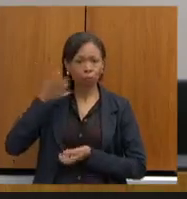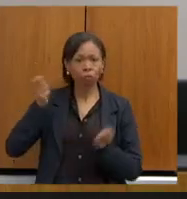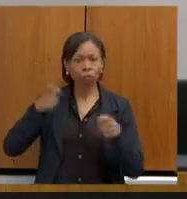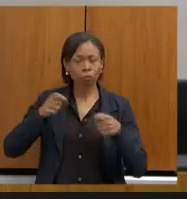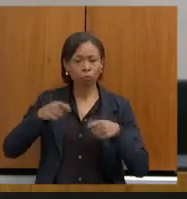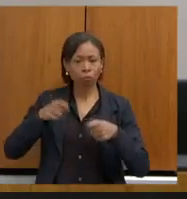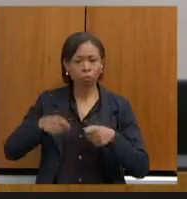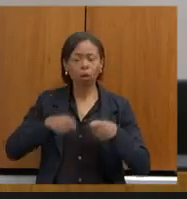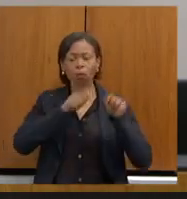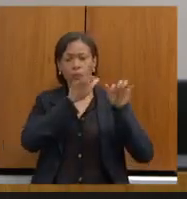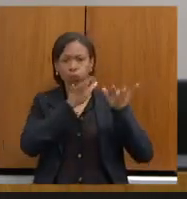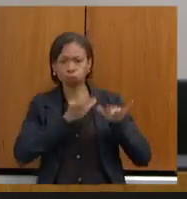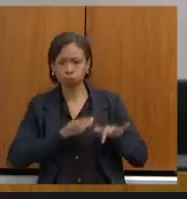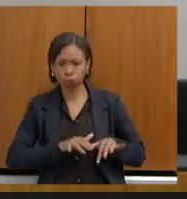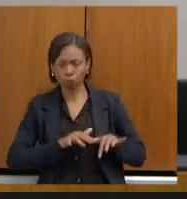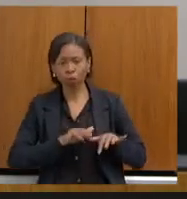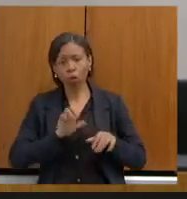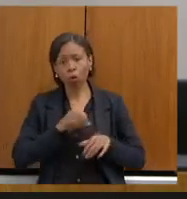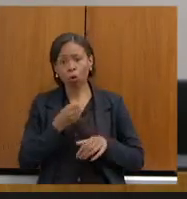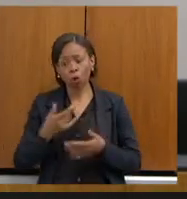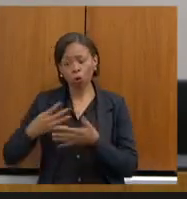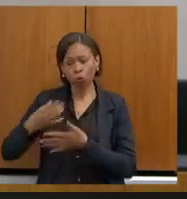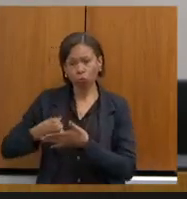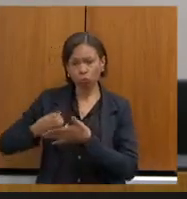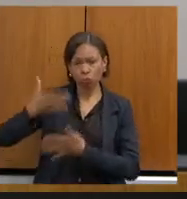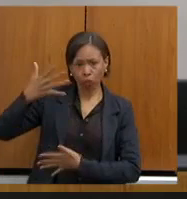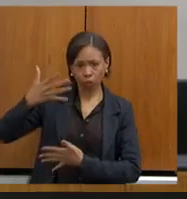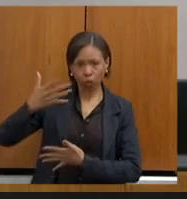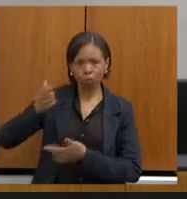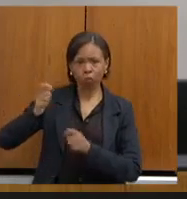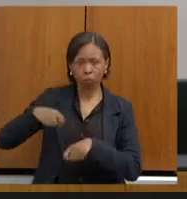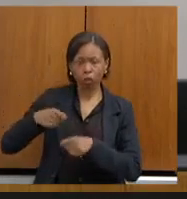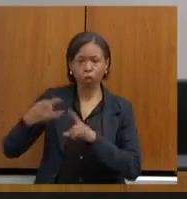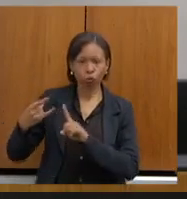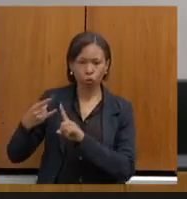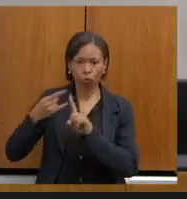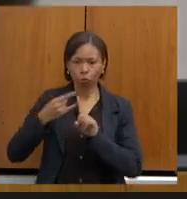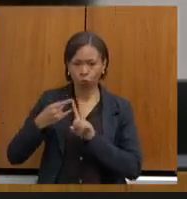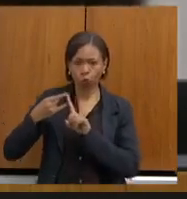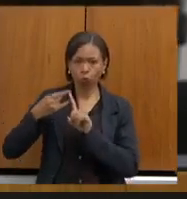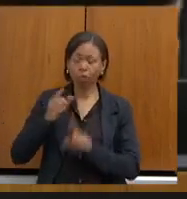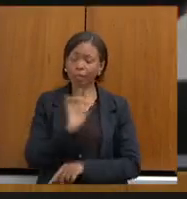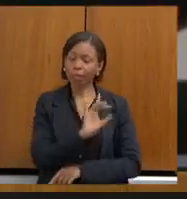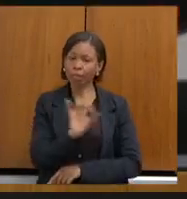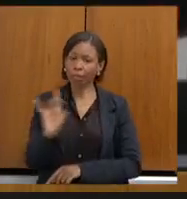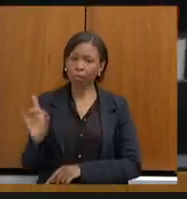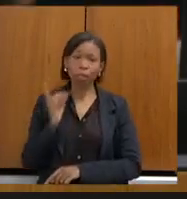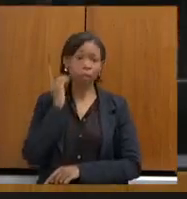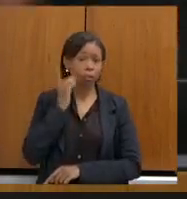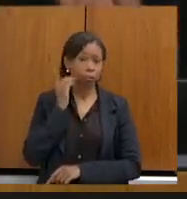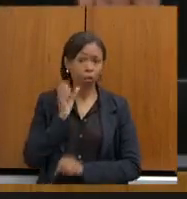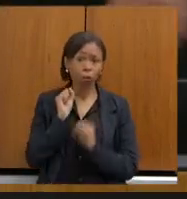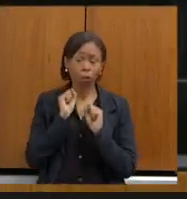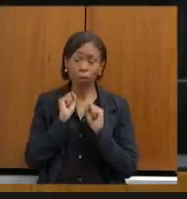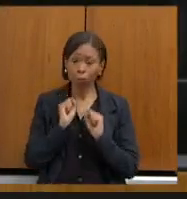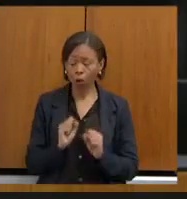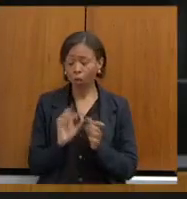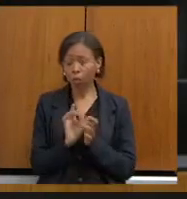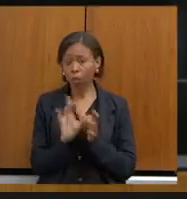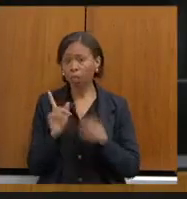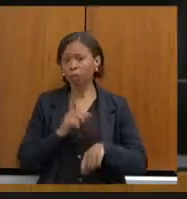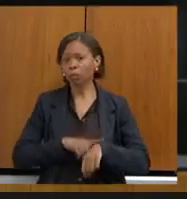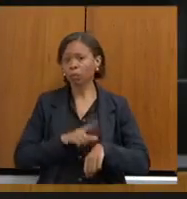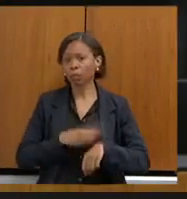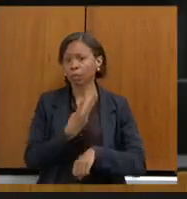junto assessoria da condução ou através do chat online do aplicativo Zoom cada Deputado poderá fazer uma interpelação pelo prazo de